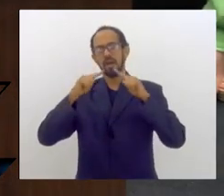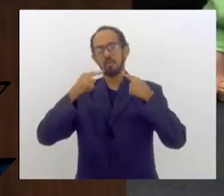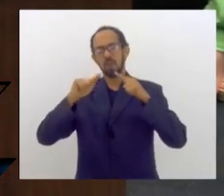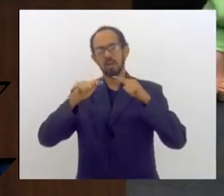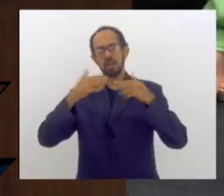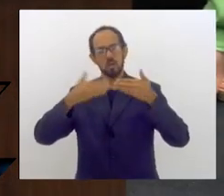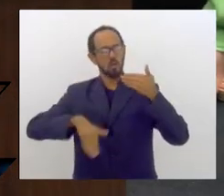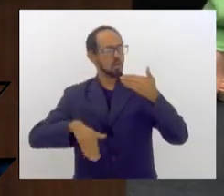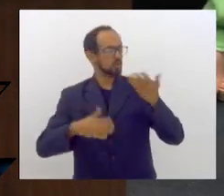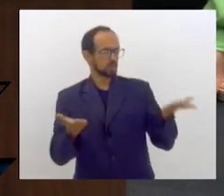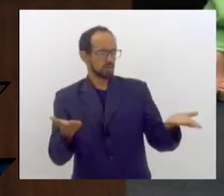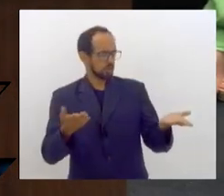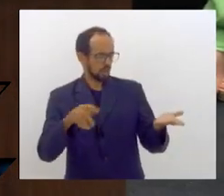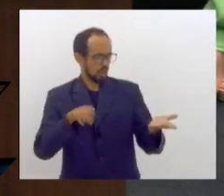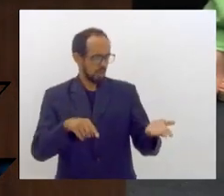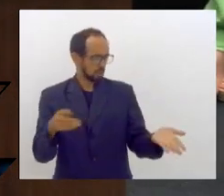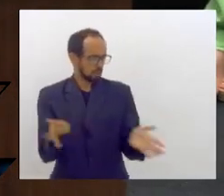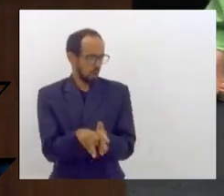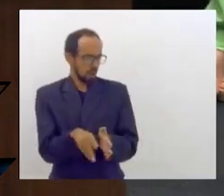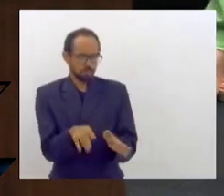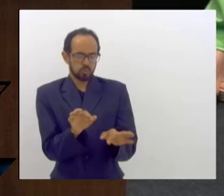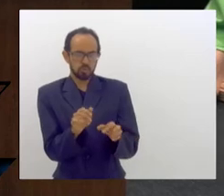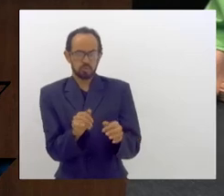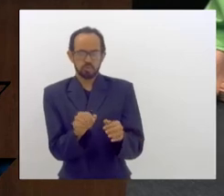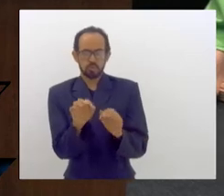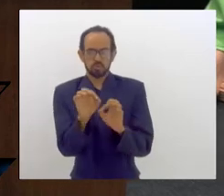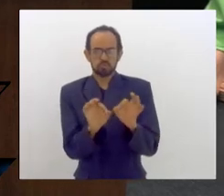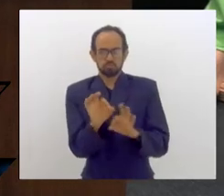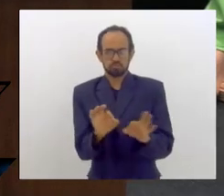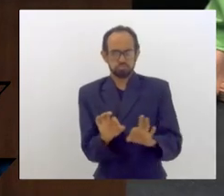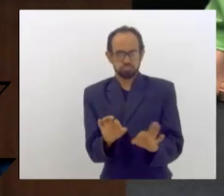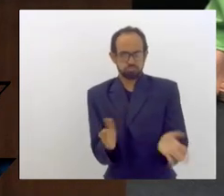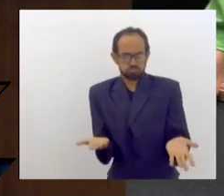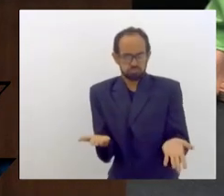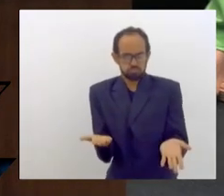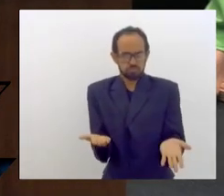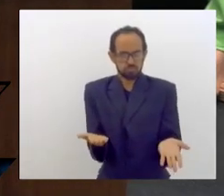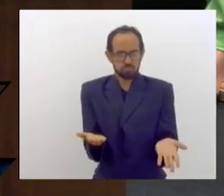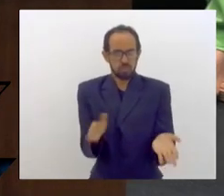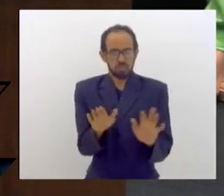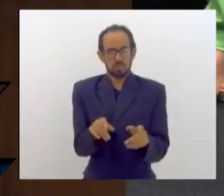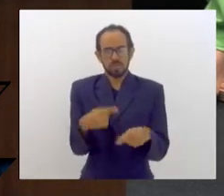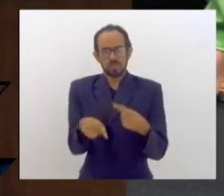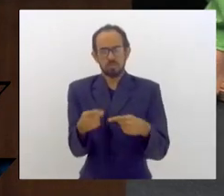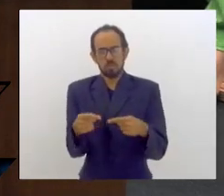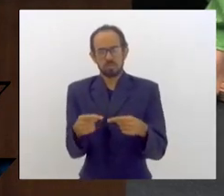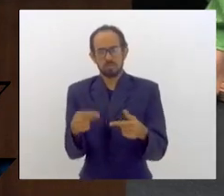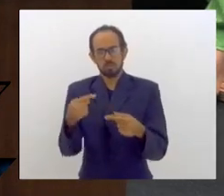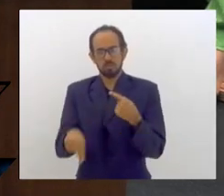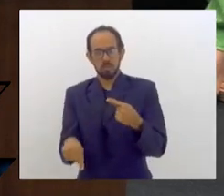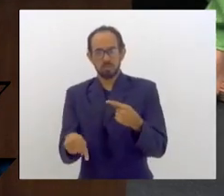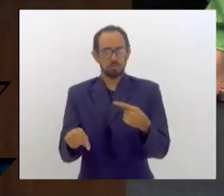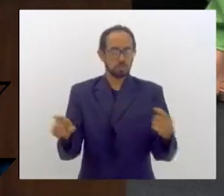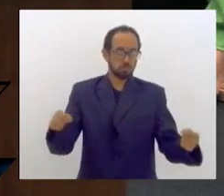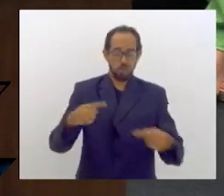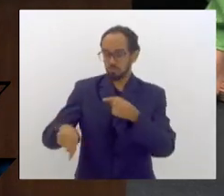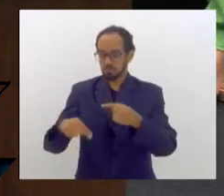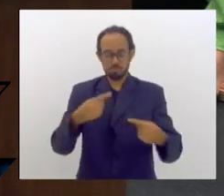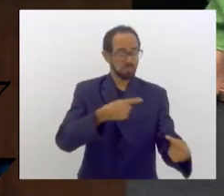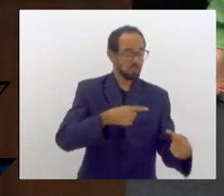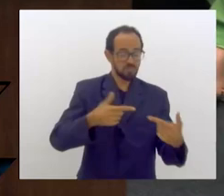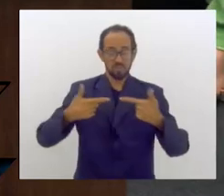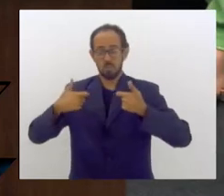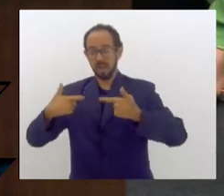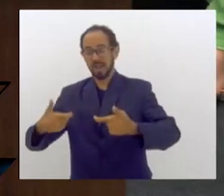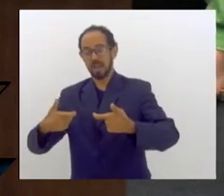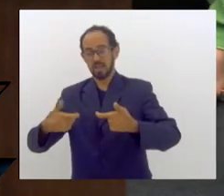ser contra. É do jogo. Então, daqui a pouco, você inviabiliza as homenagens daqui, dali, vira uma guerra e daqui a